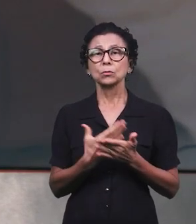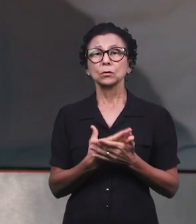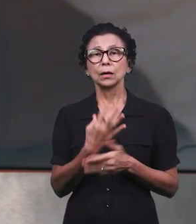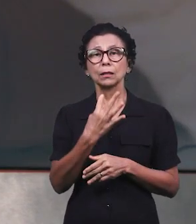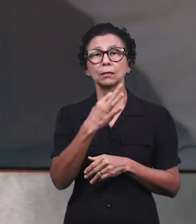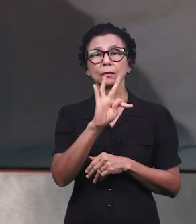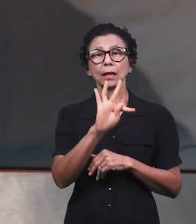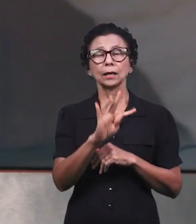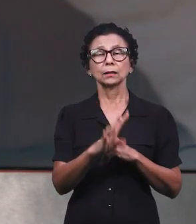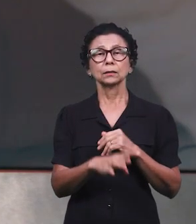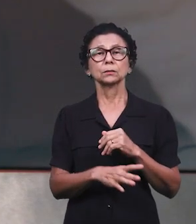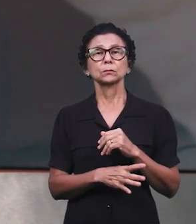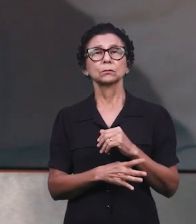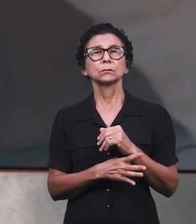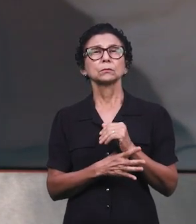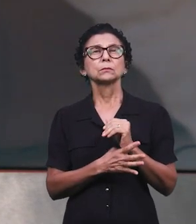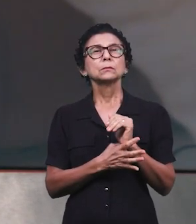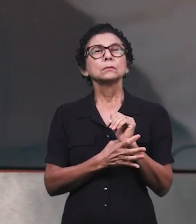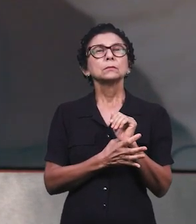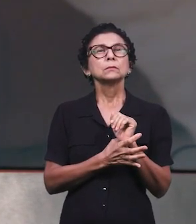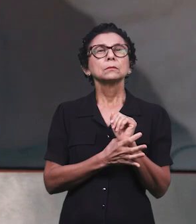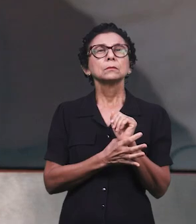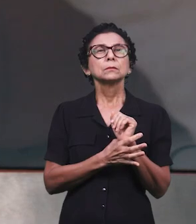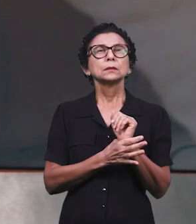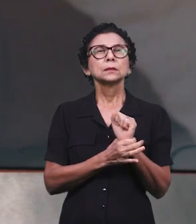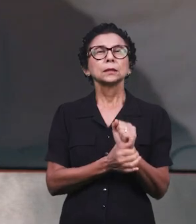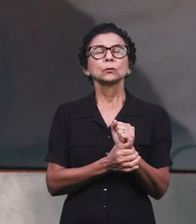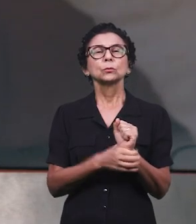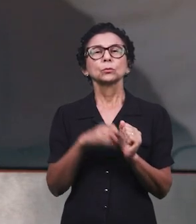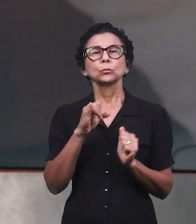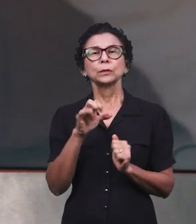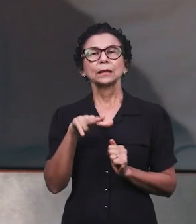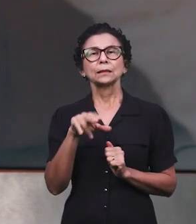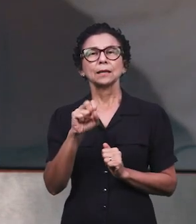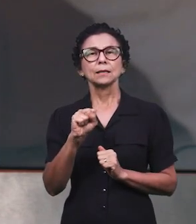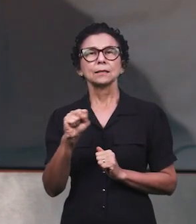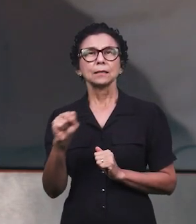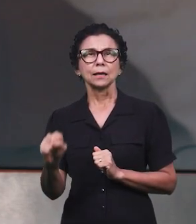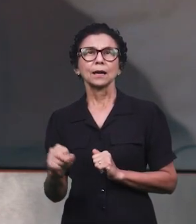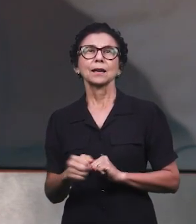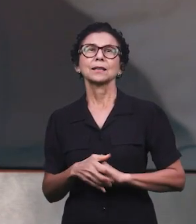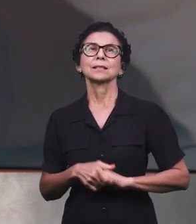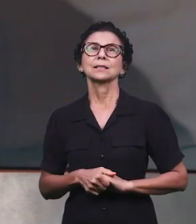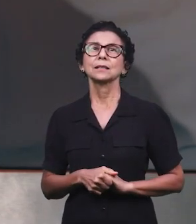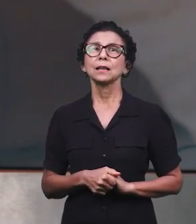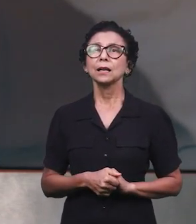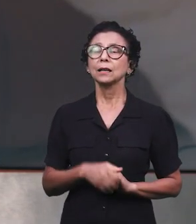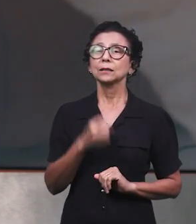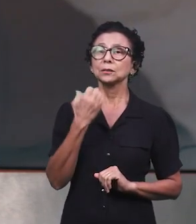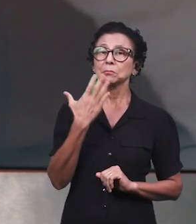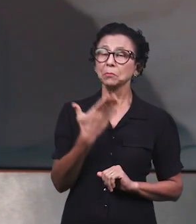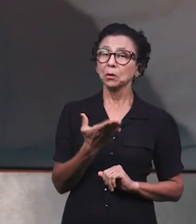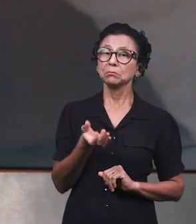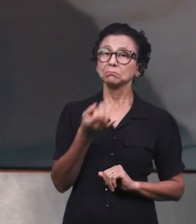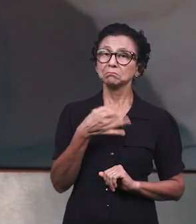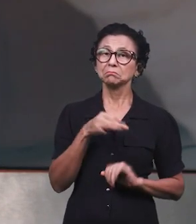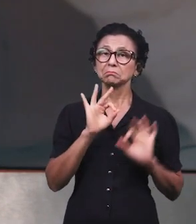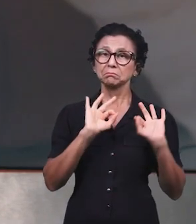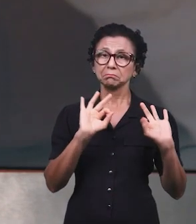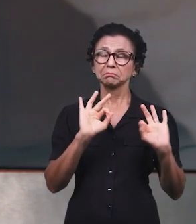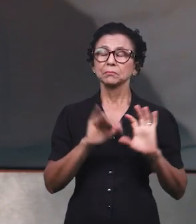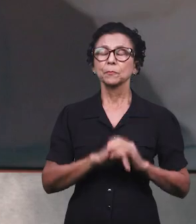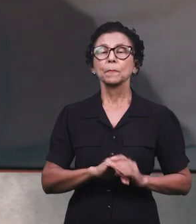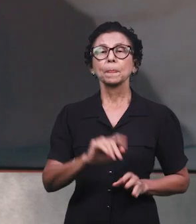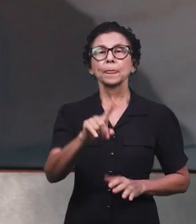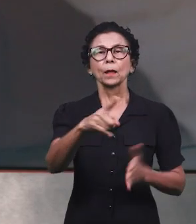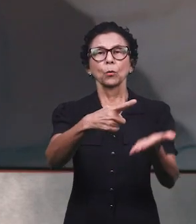do INSS. Essas informações foram excelentes. Muito bom, a gente fica muito feliz de ver esse tipo de mensagem. E eu faço aqui um compromisso